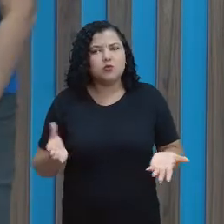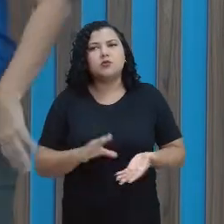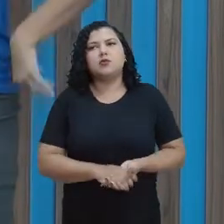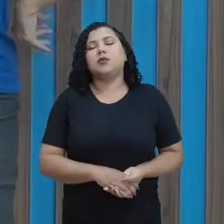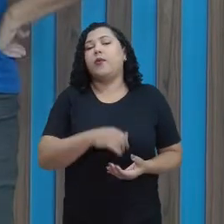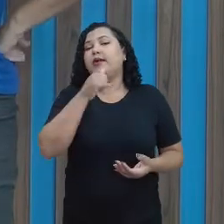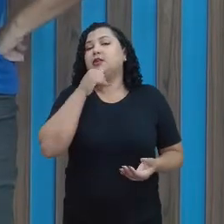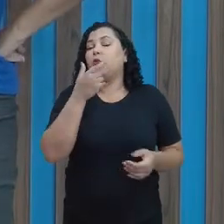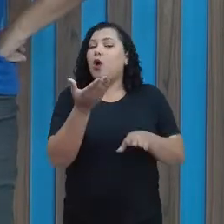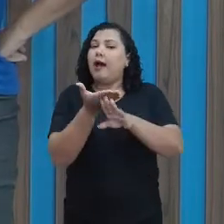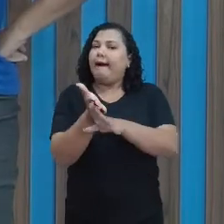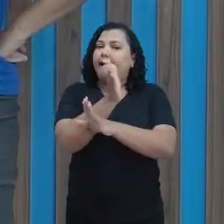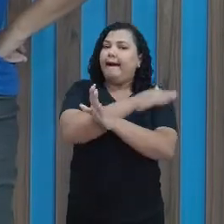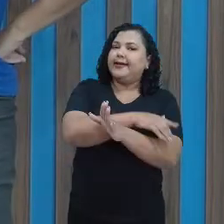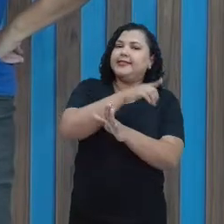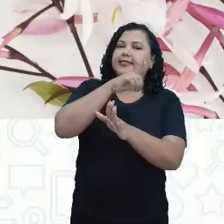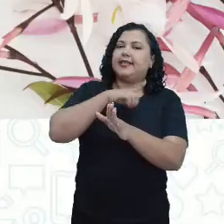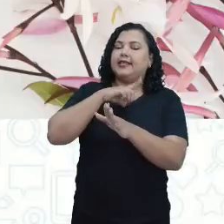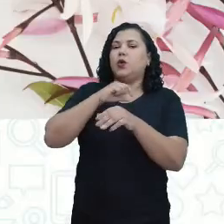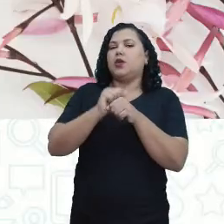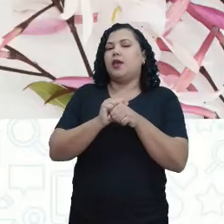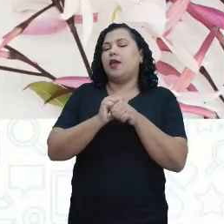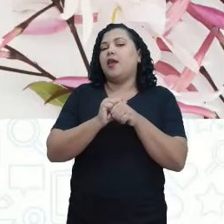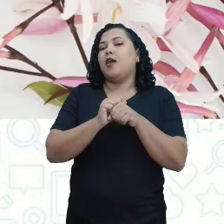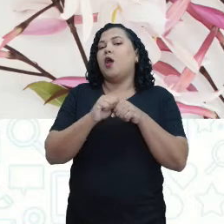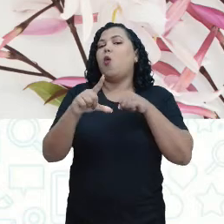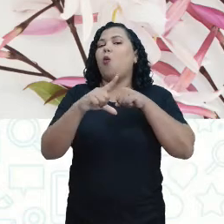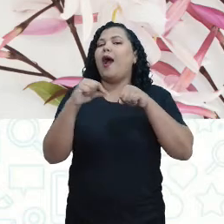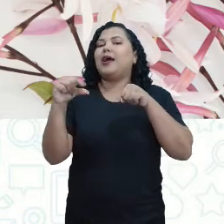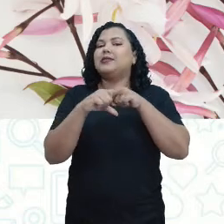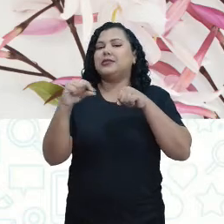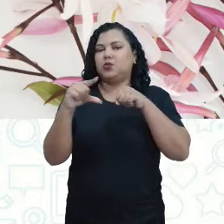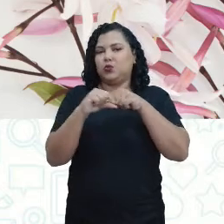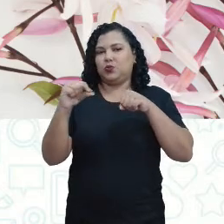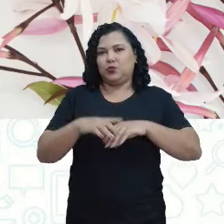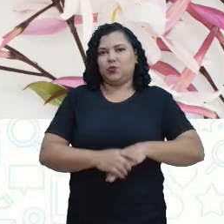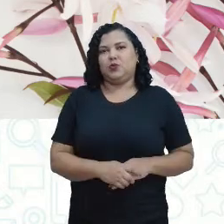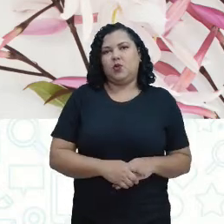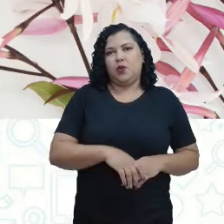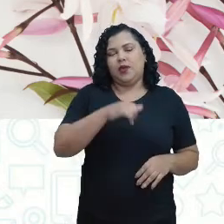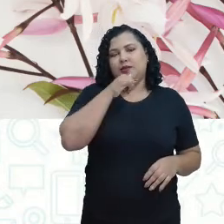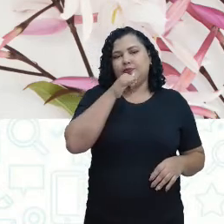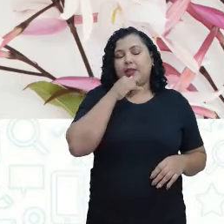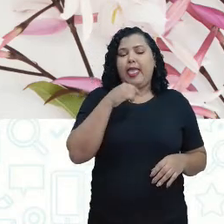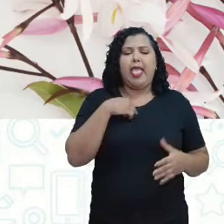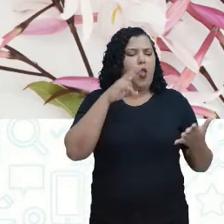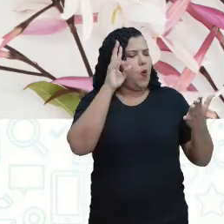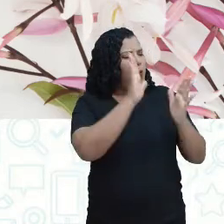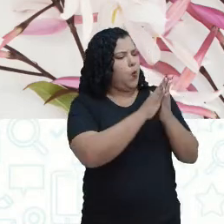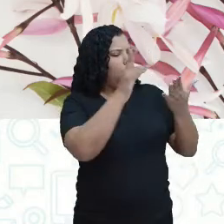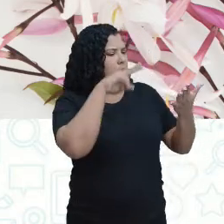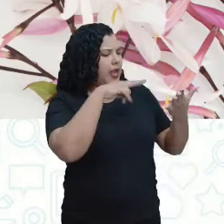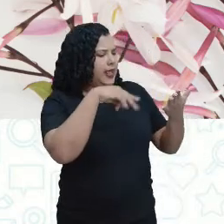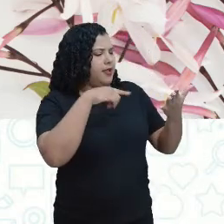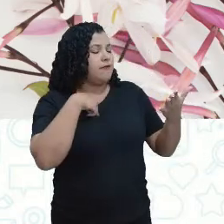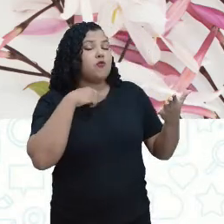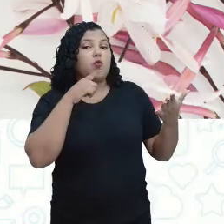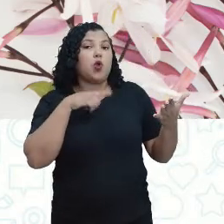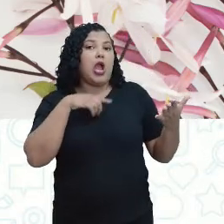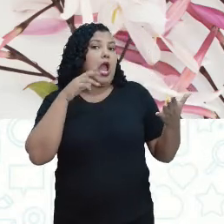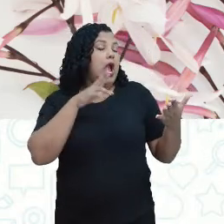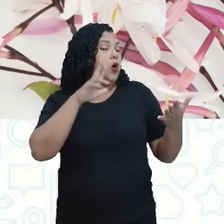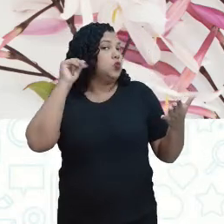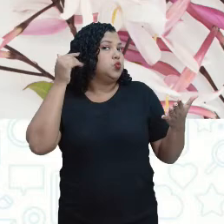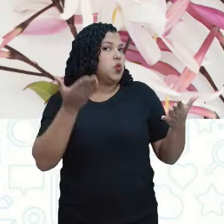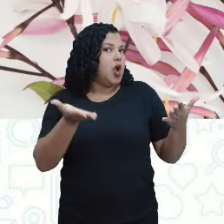um artigo. Então, a gente tem o qual, a qual, os quais e as quais. Li um livro sobre o qual nunca tinha